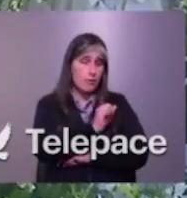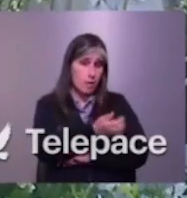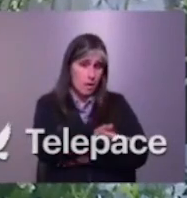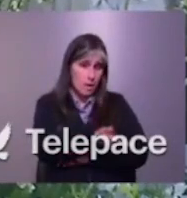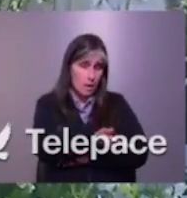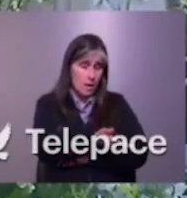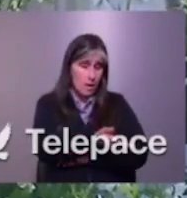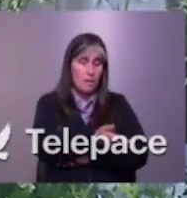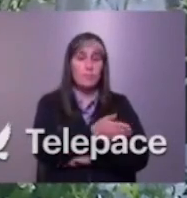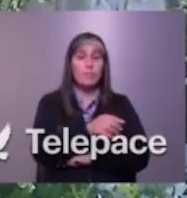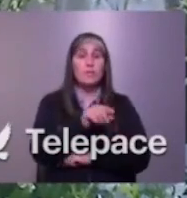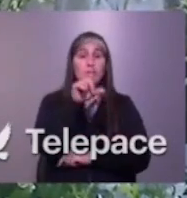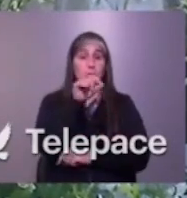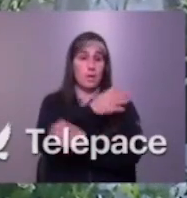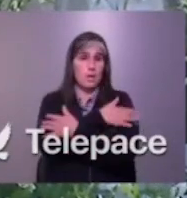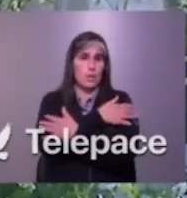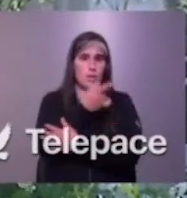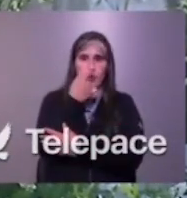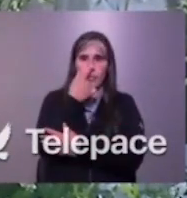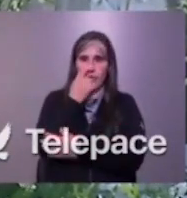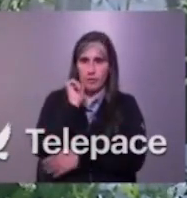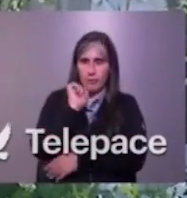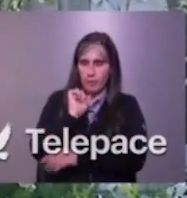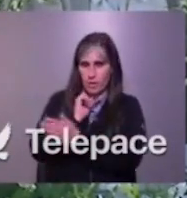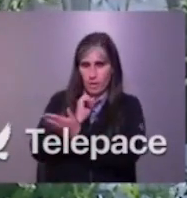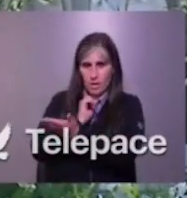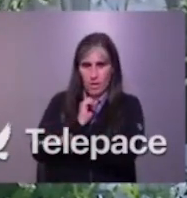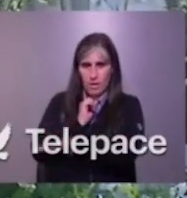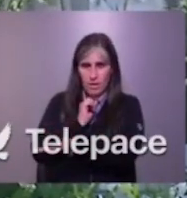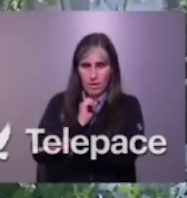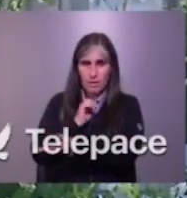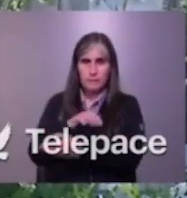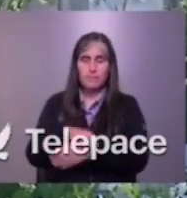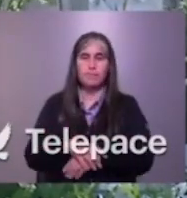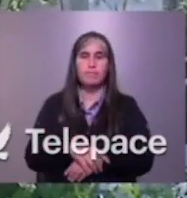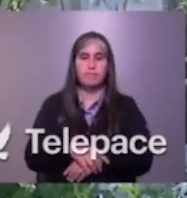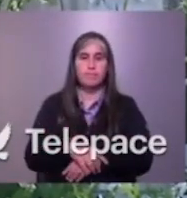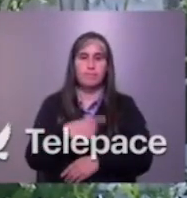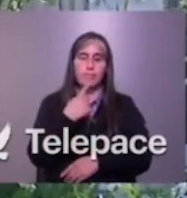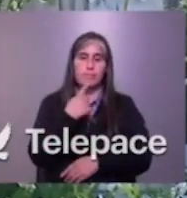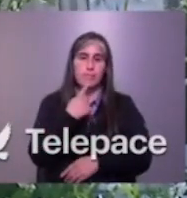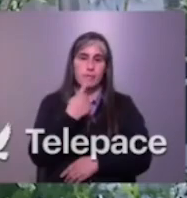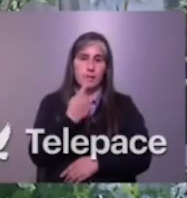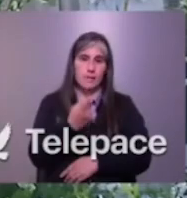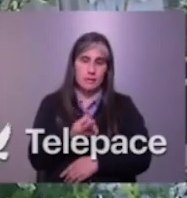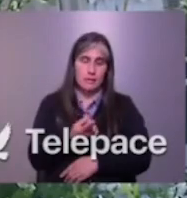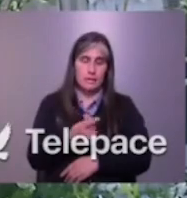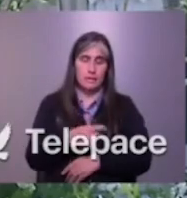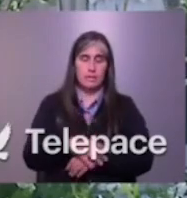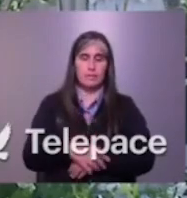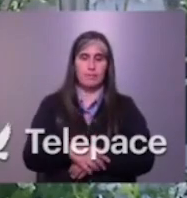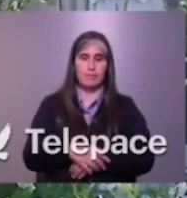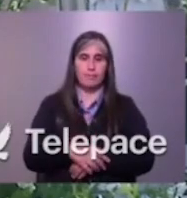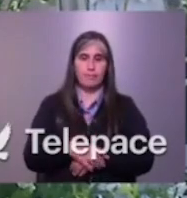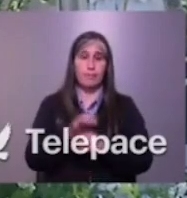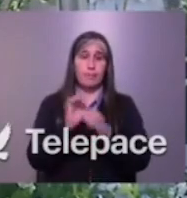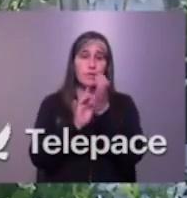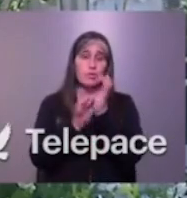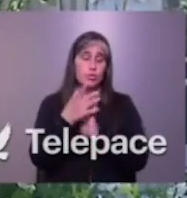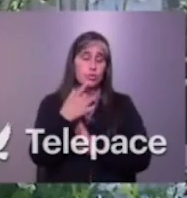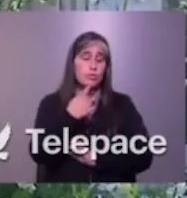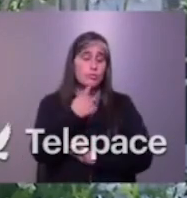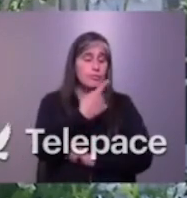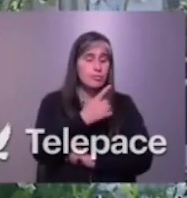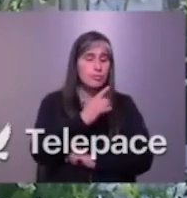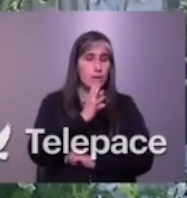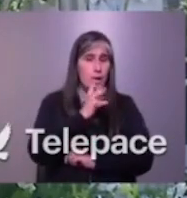and the disciple there, whom he loved, he said to his